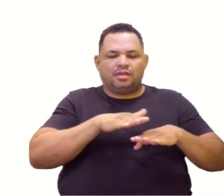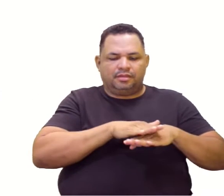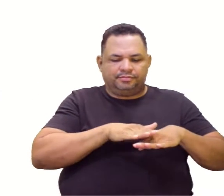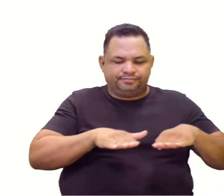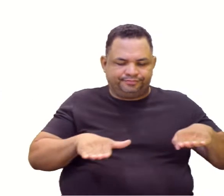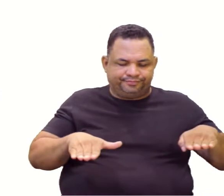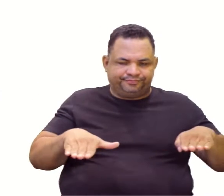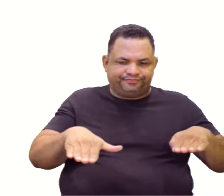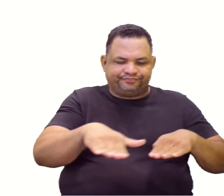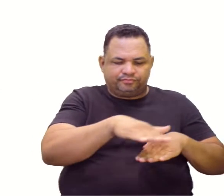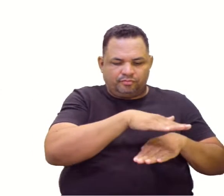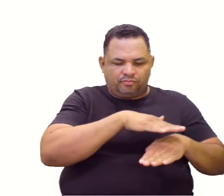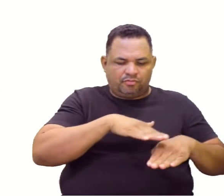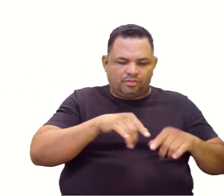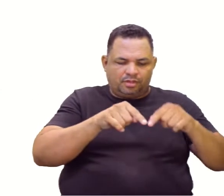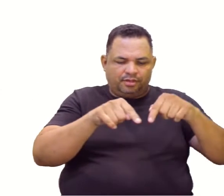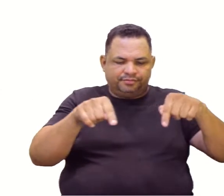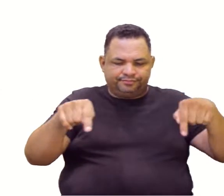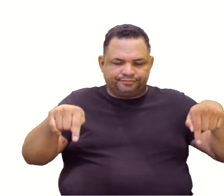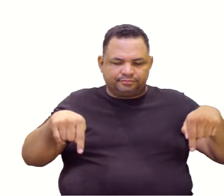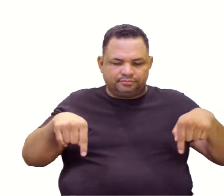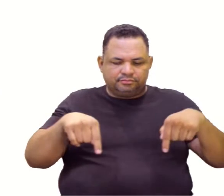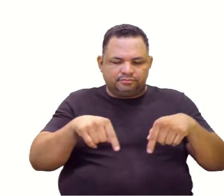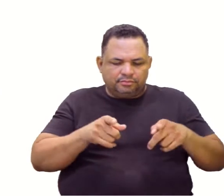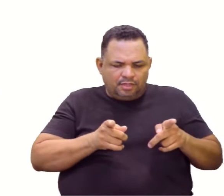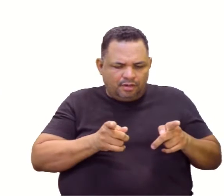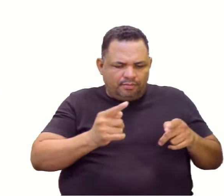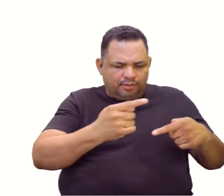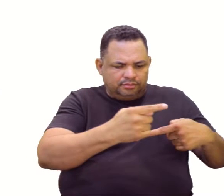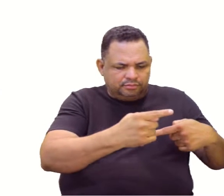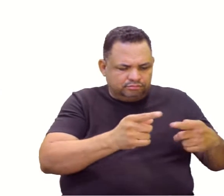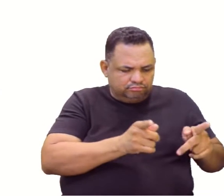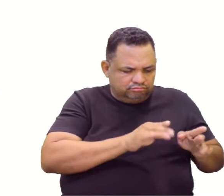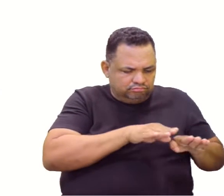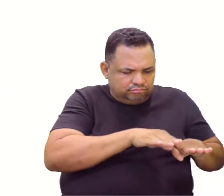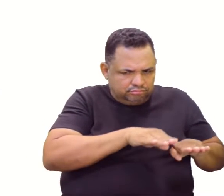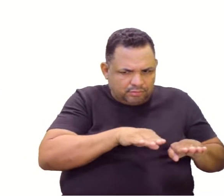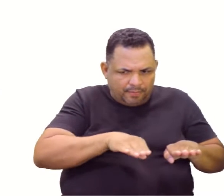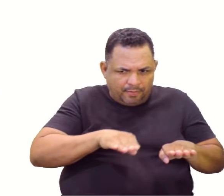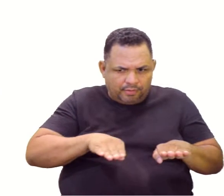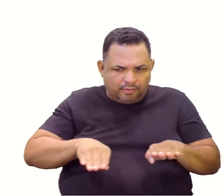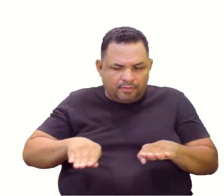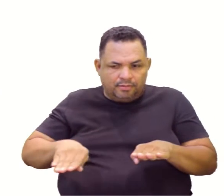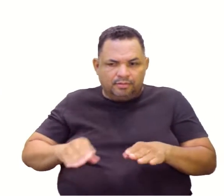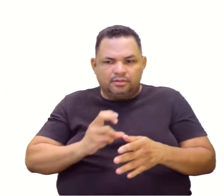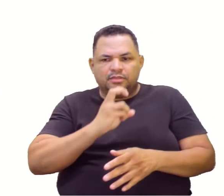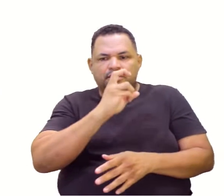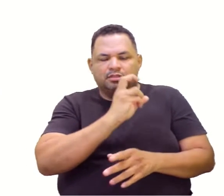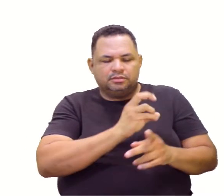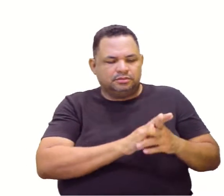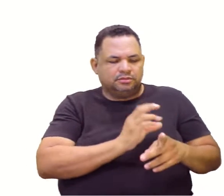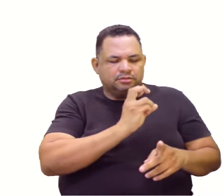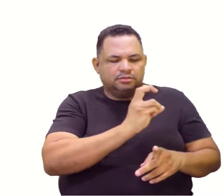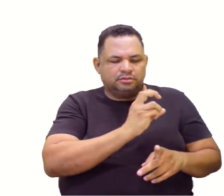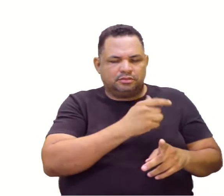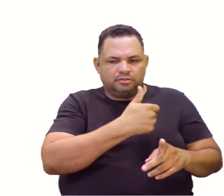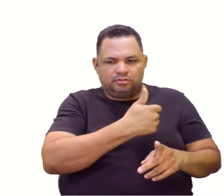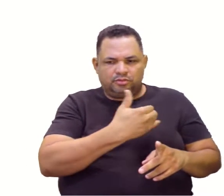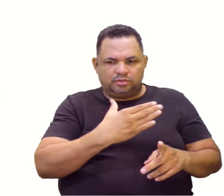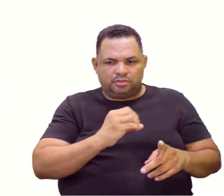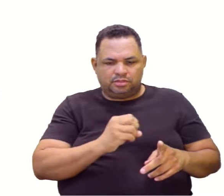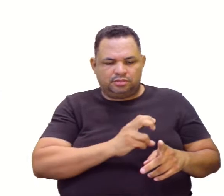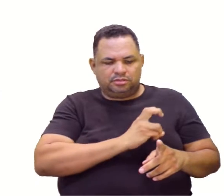com uma cerâmica retangular. E ela é pequenininha, aqueles ladrilhozinhos pequenininhos, de 5 centímetros por 10